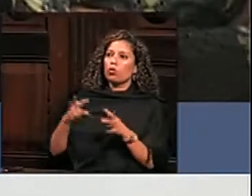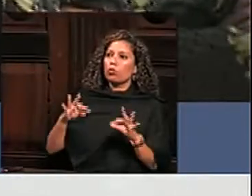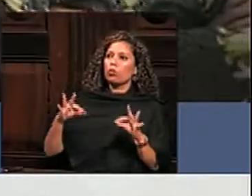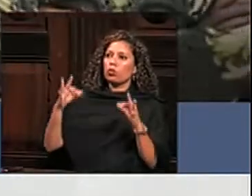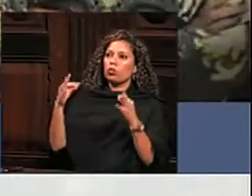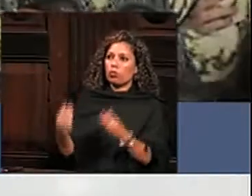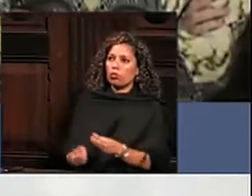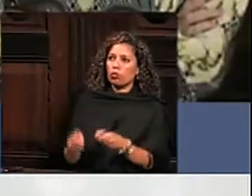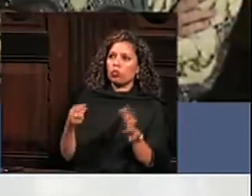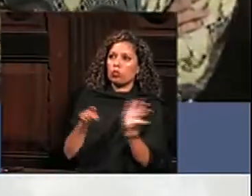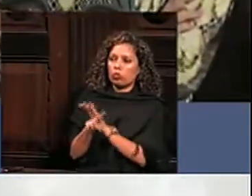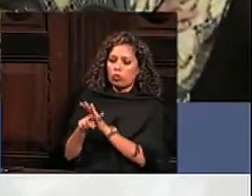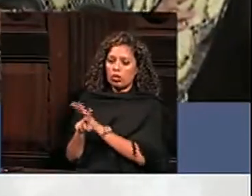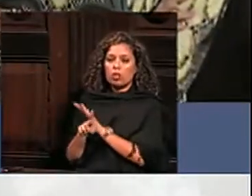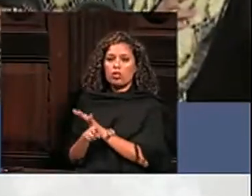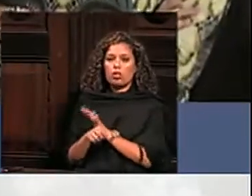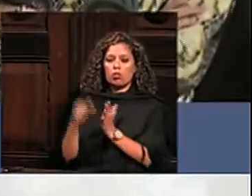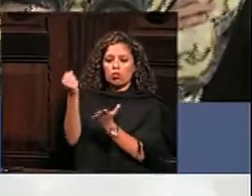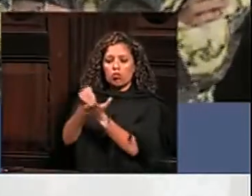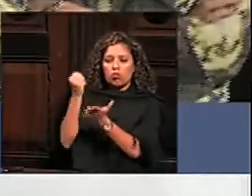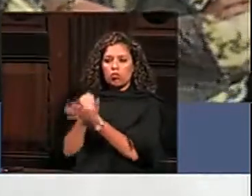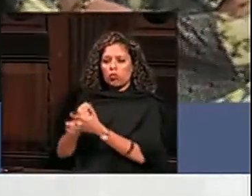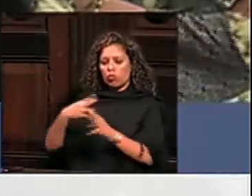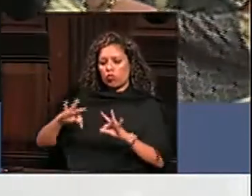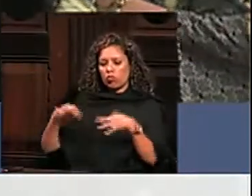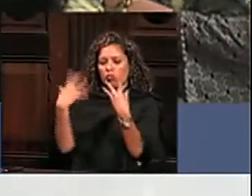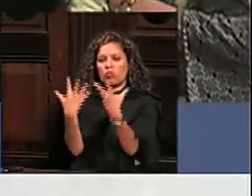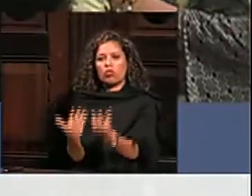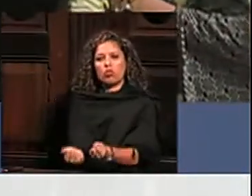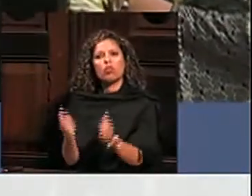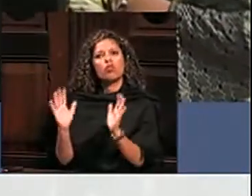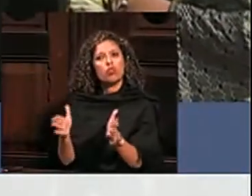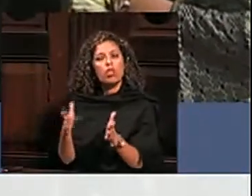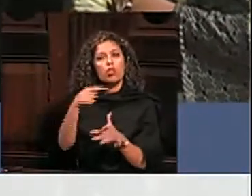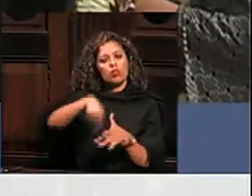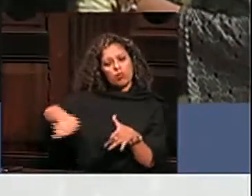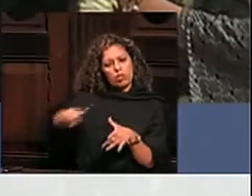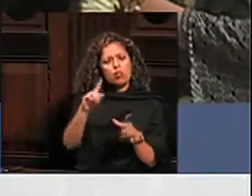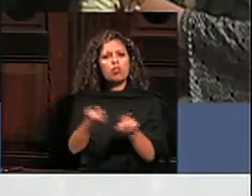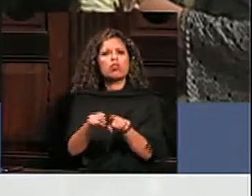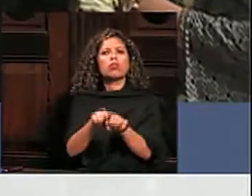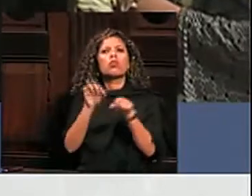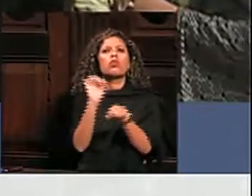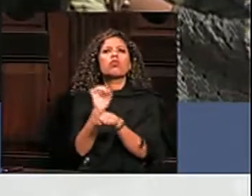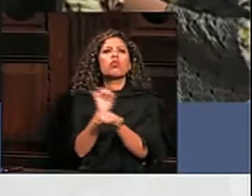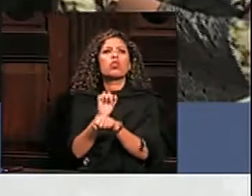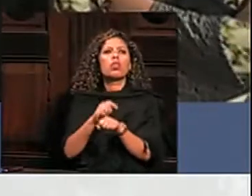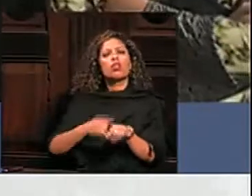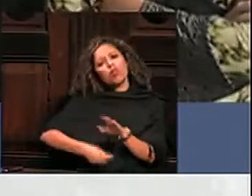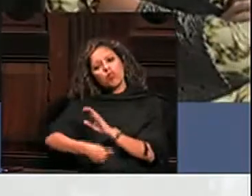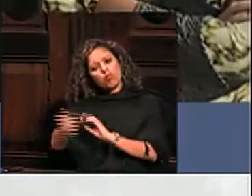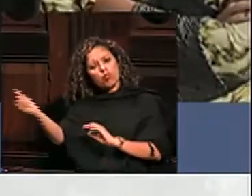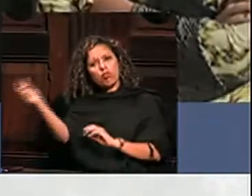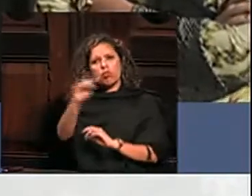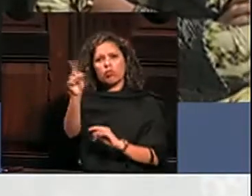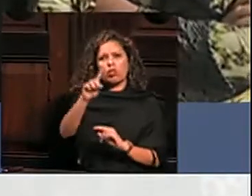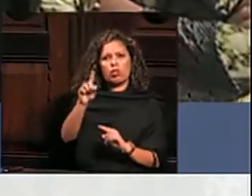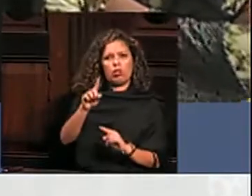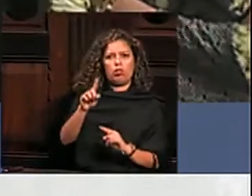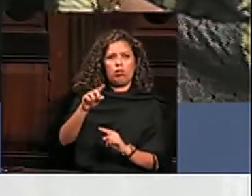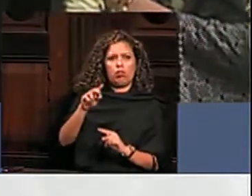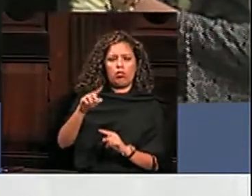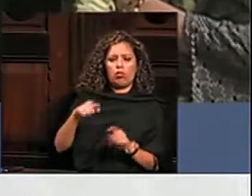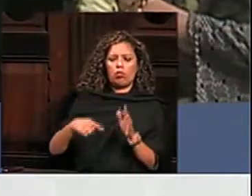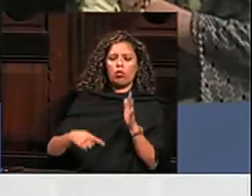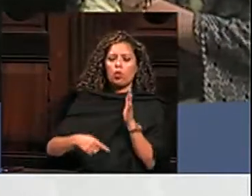aprovada, provavelmente vamos aprovar também a redução da alíquota e, em seguida, a questão da UESO, que é